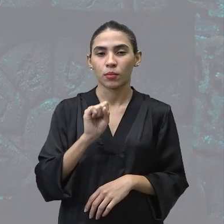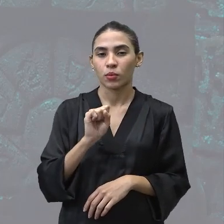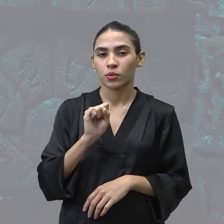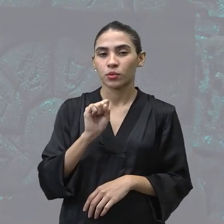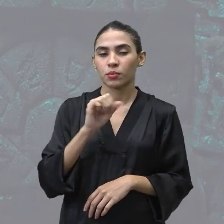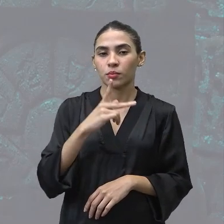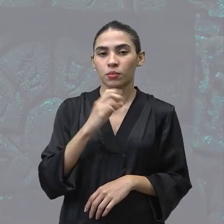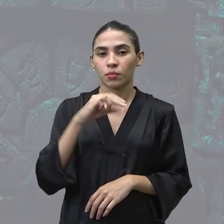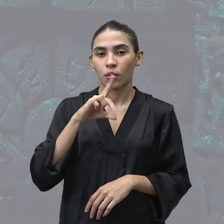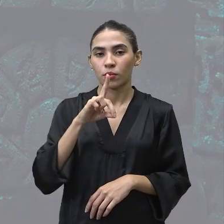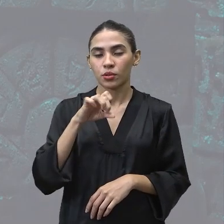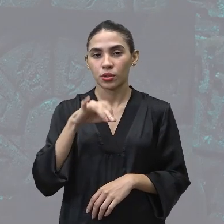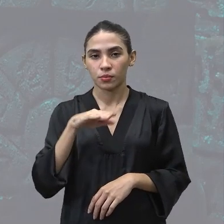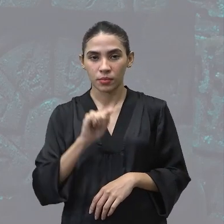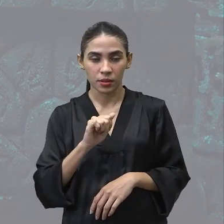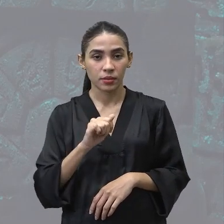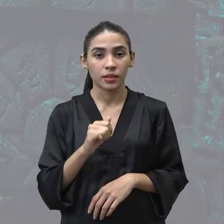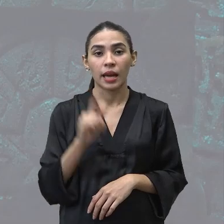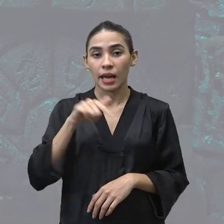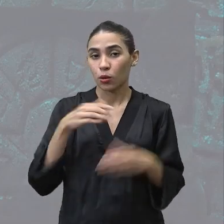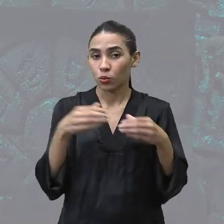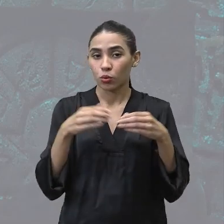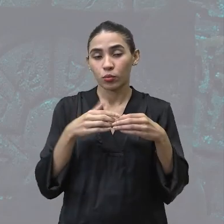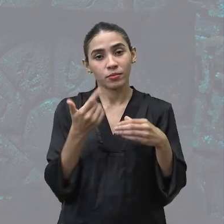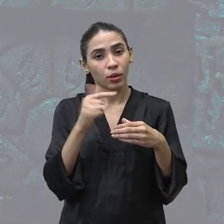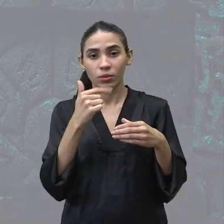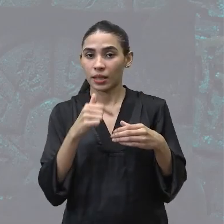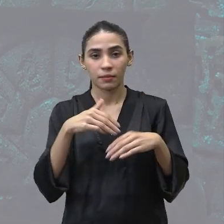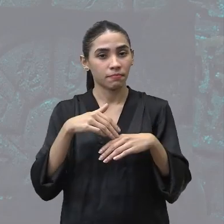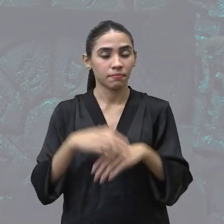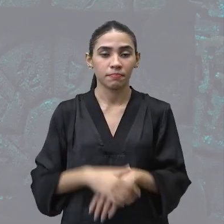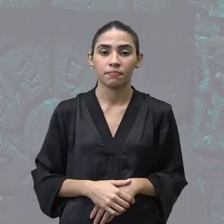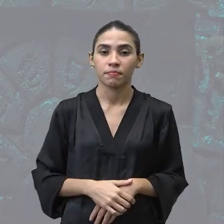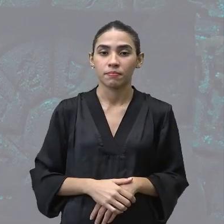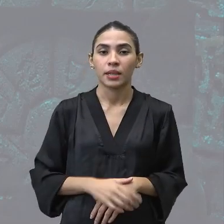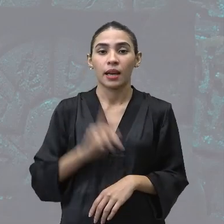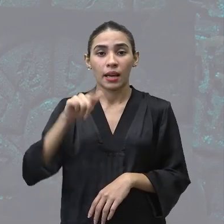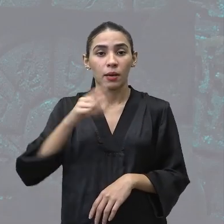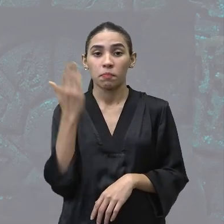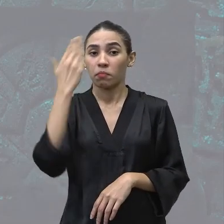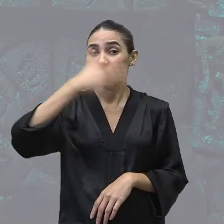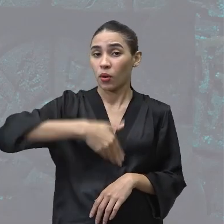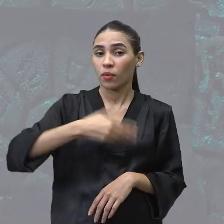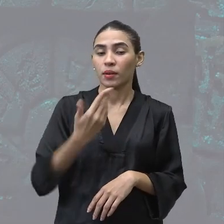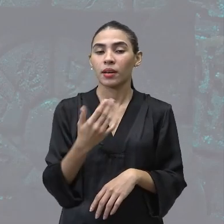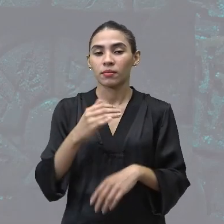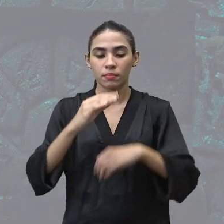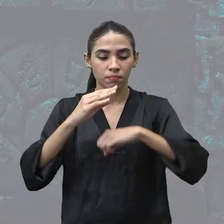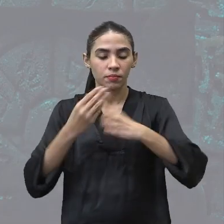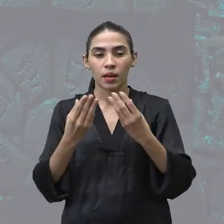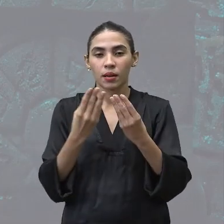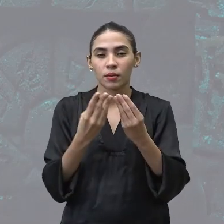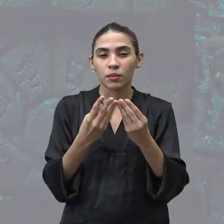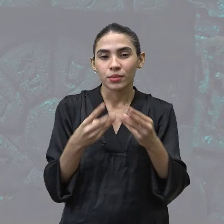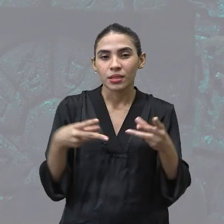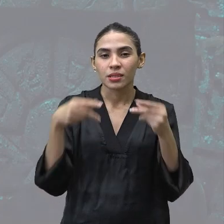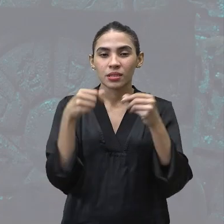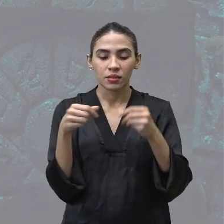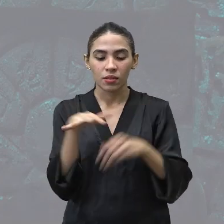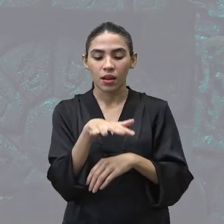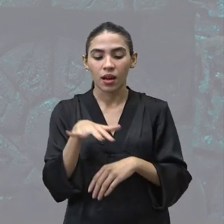ordens que não existem mais. Isso aqui é uma prova de que eles são extremamente sensíveis a ambientes,